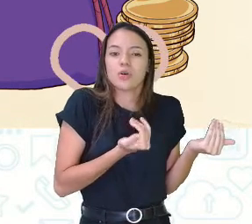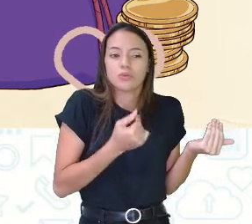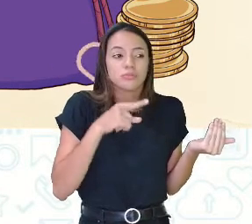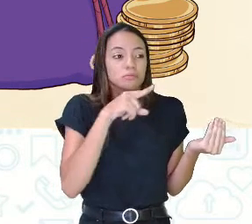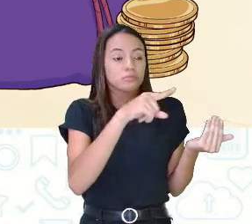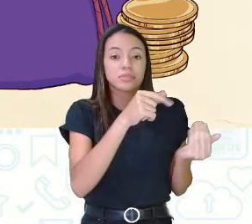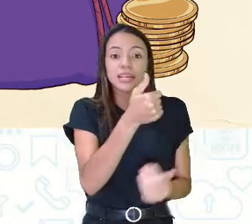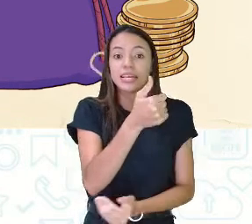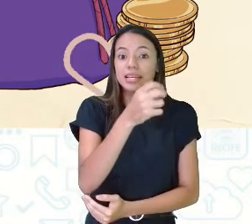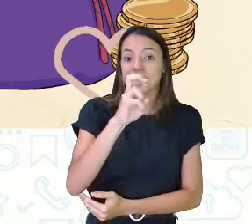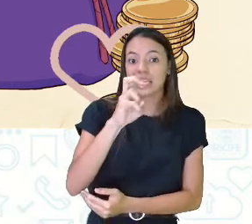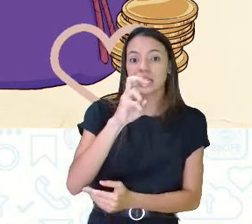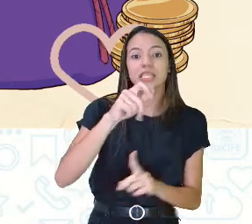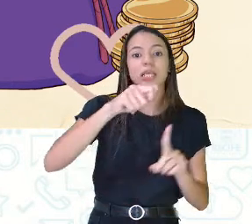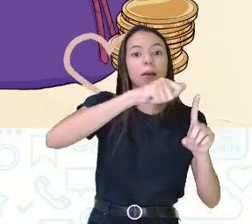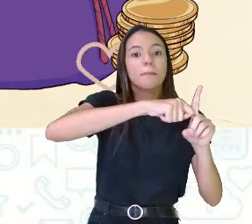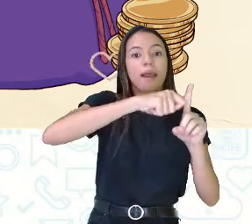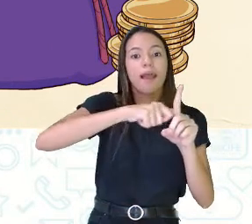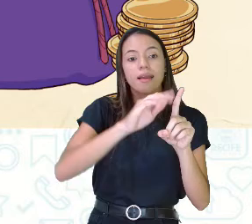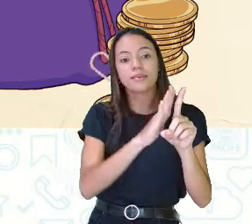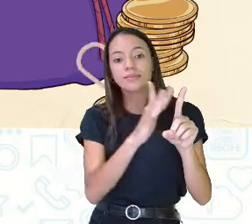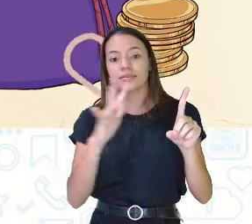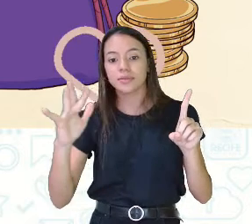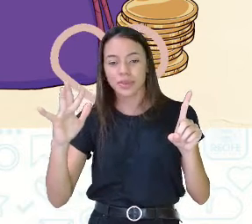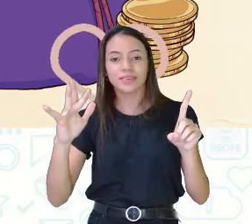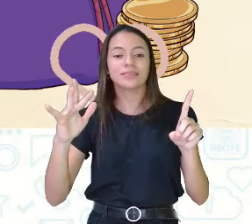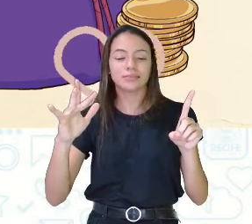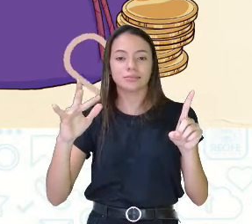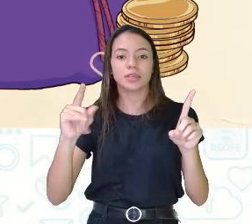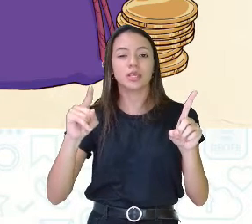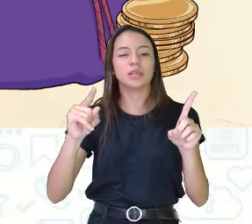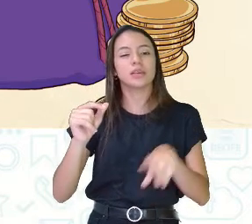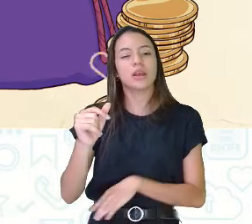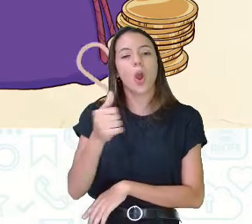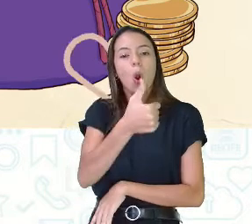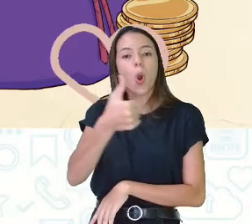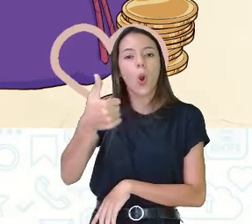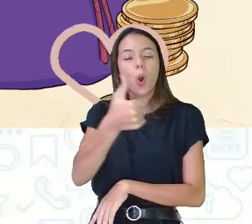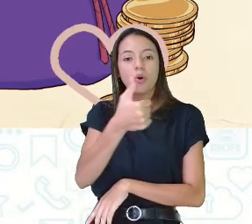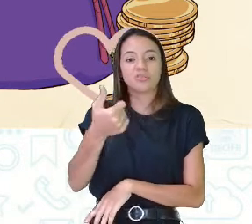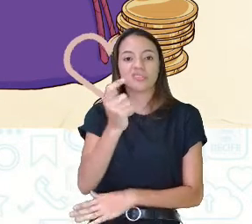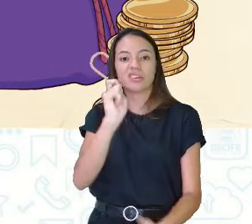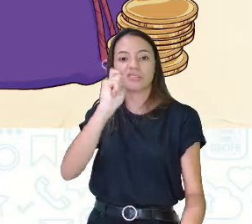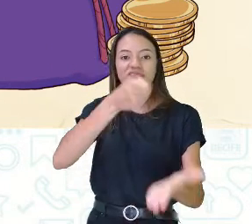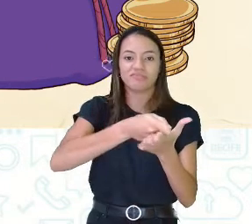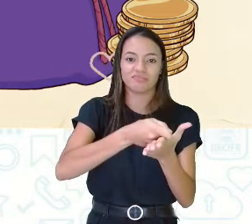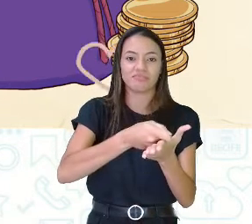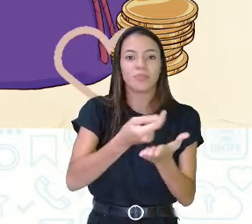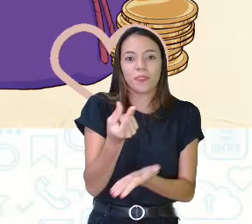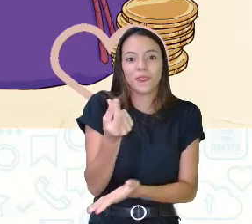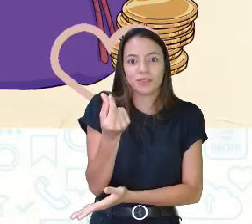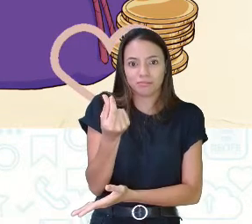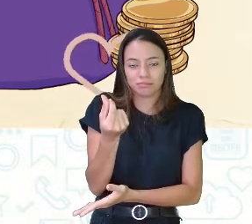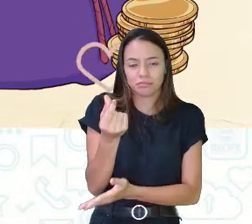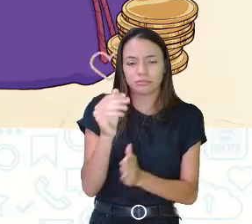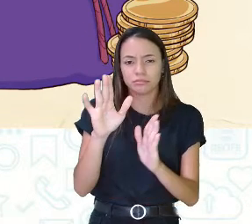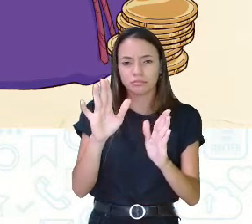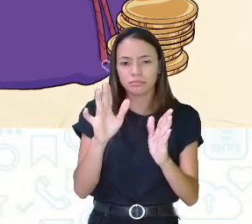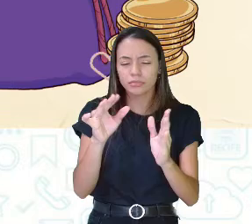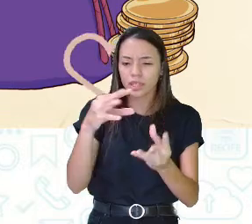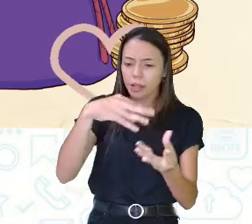15 meses e 11 contos de réis. Ora, quando ele vai